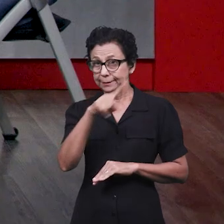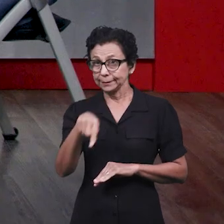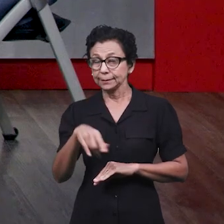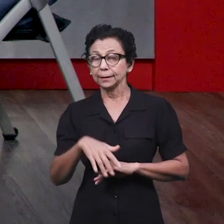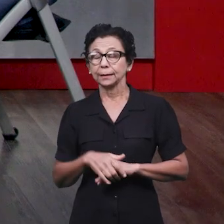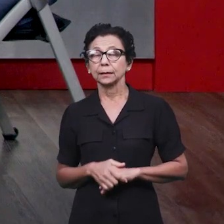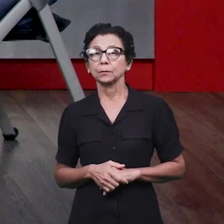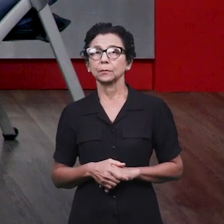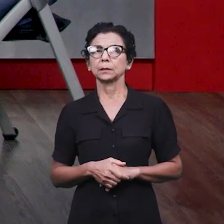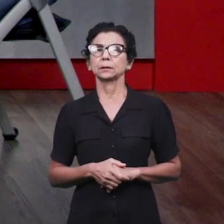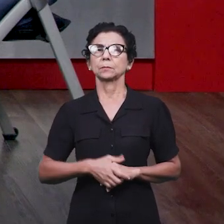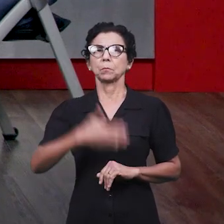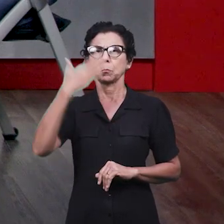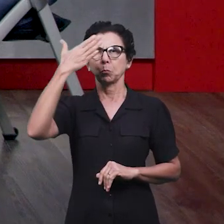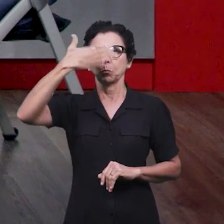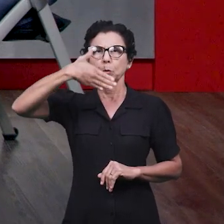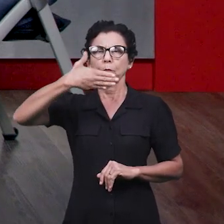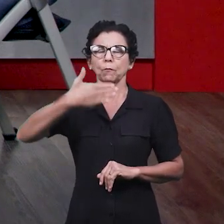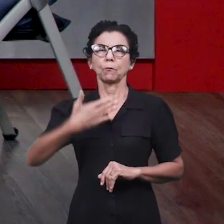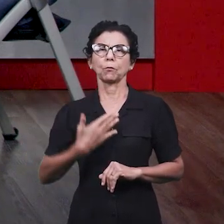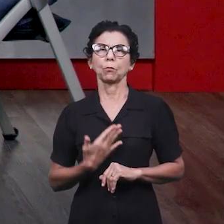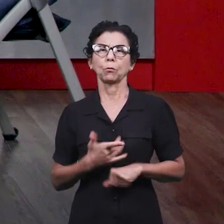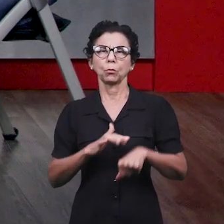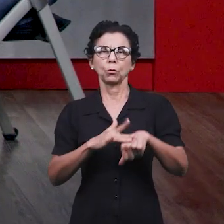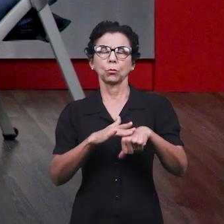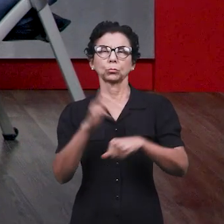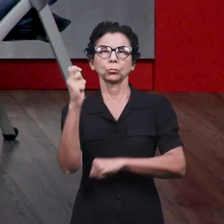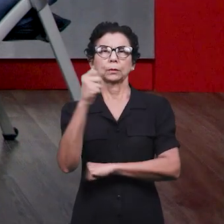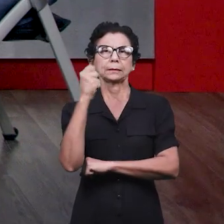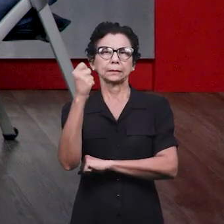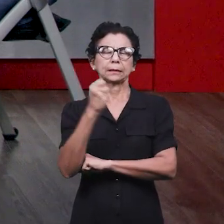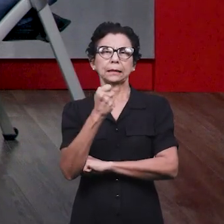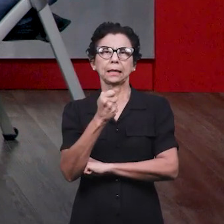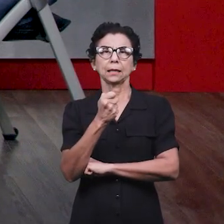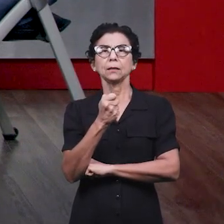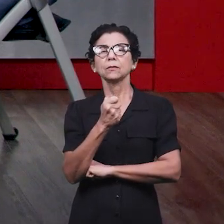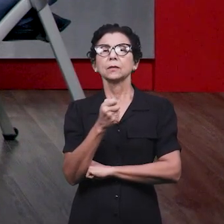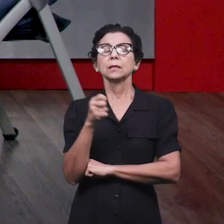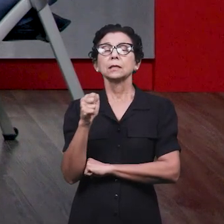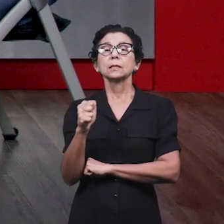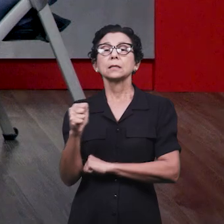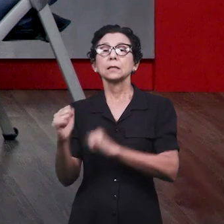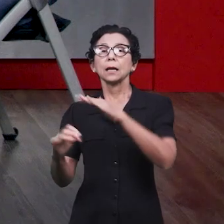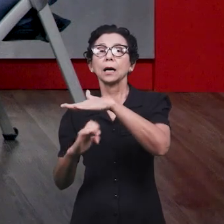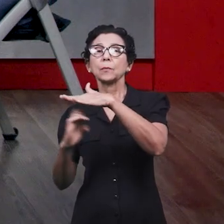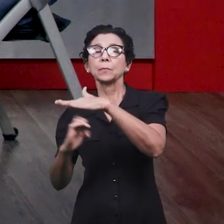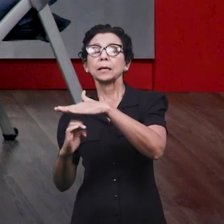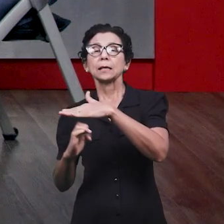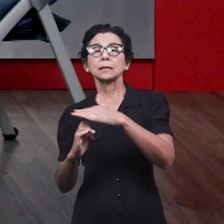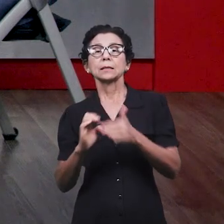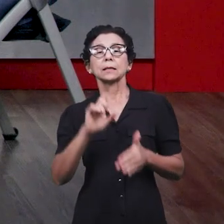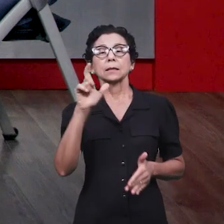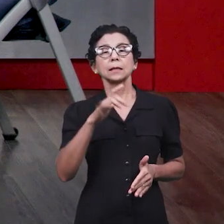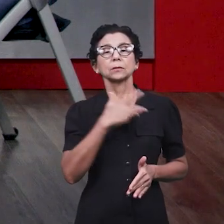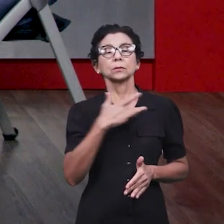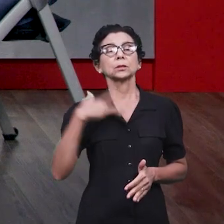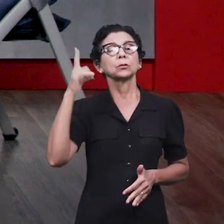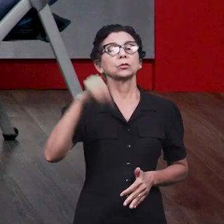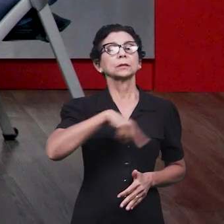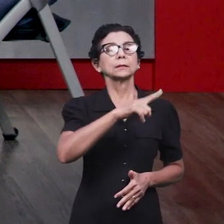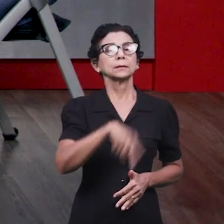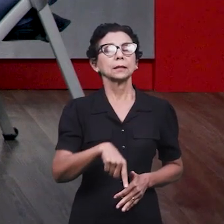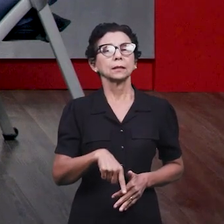Agora, por conta da doença grave, não pode de jeito nenhum ser cancelado o plano de saúde. Se cancelar, tem que